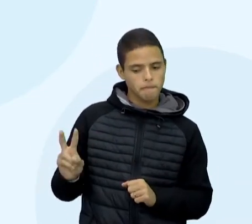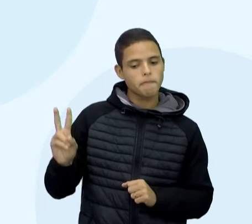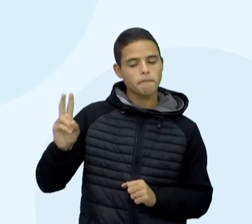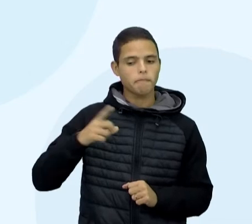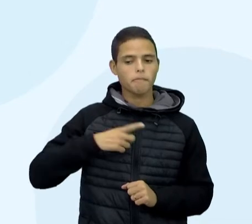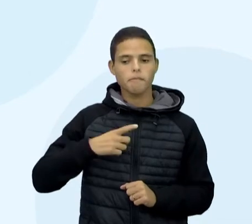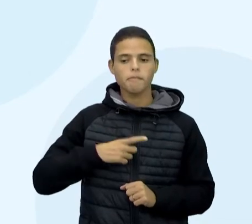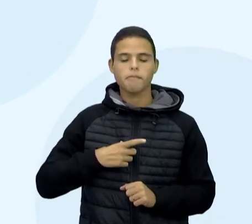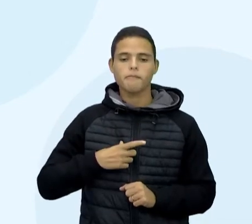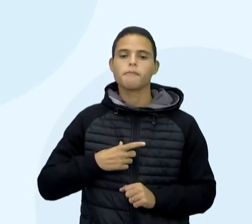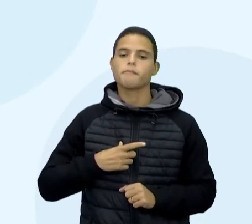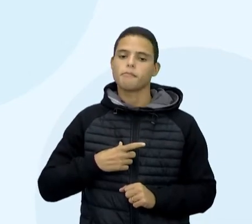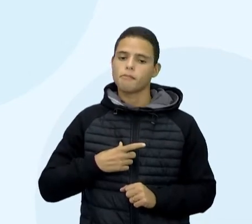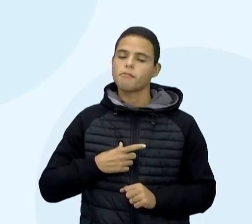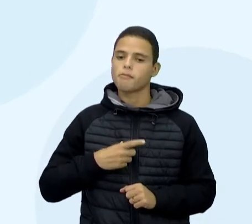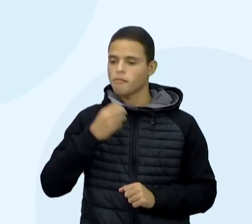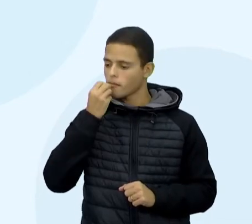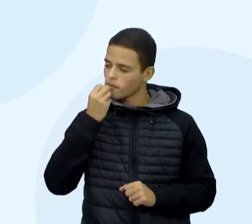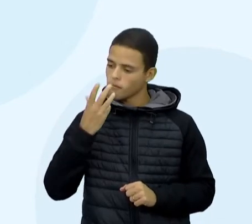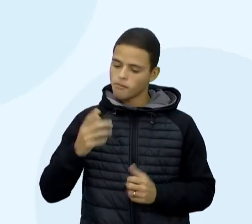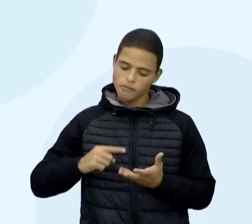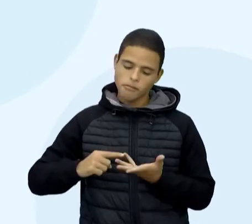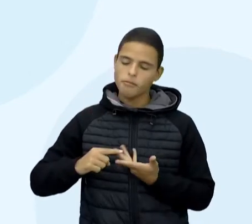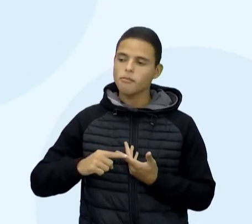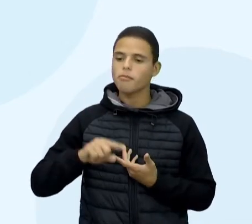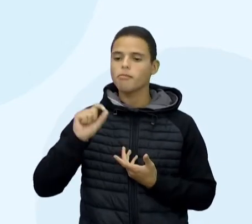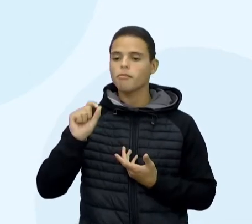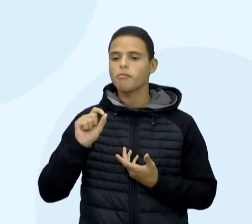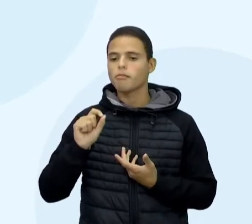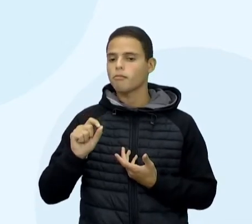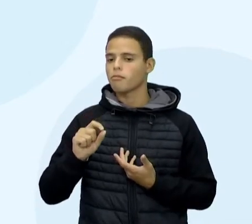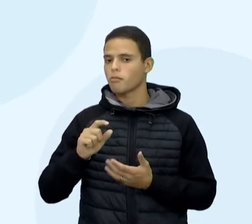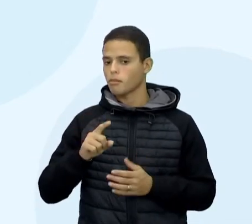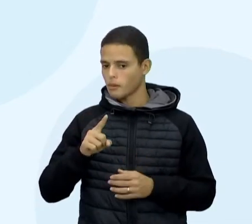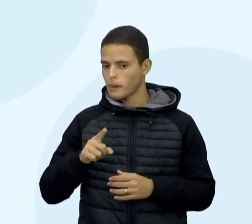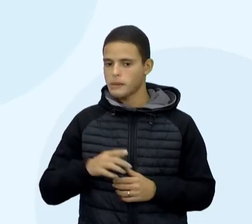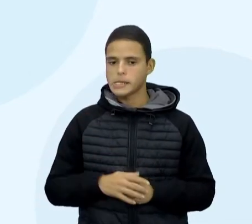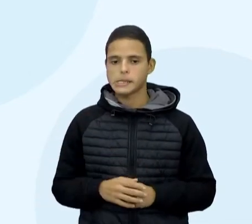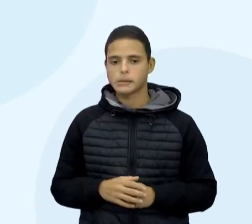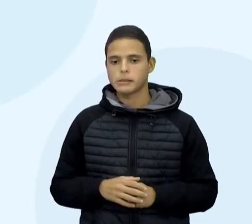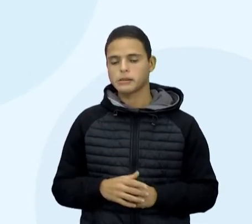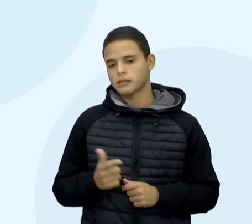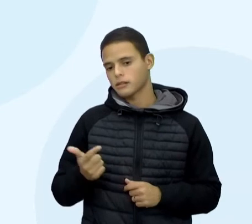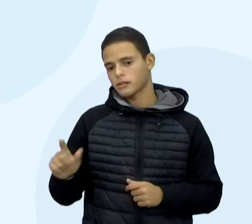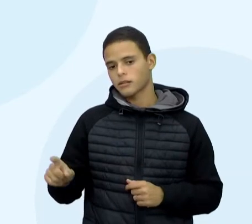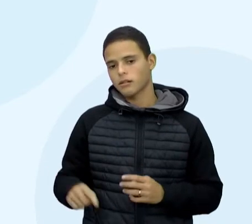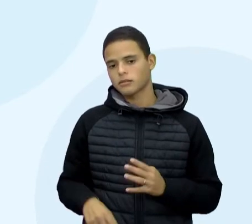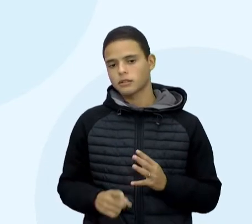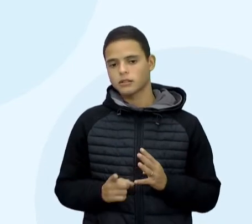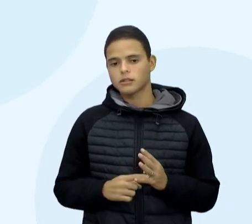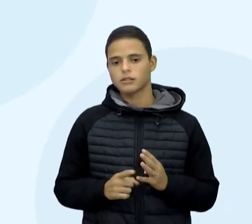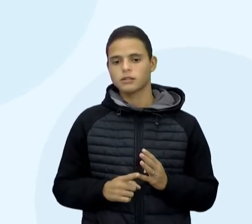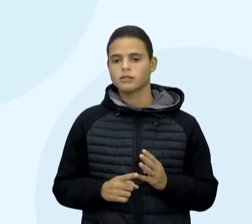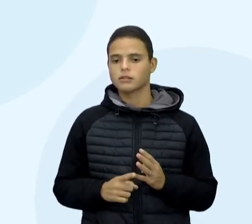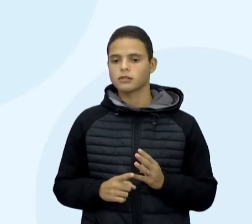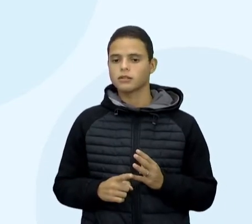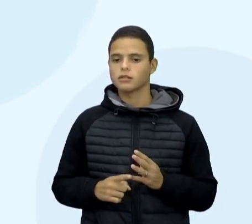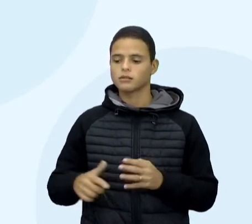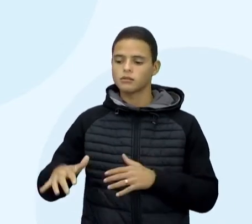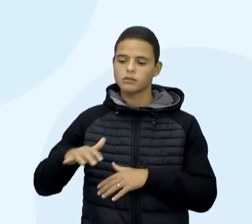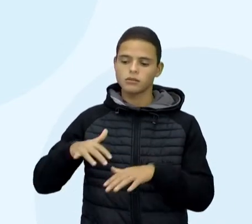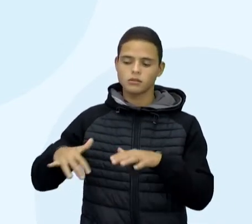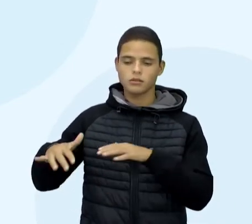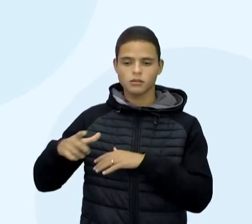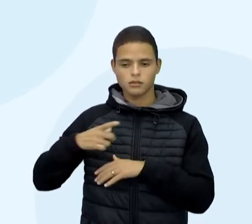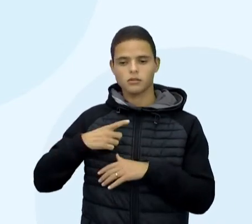né? São coisas boas dessa região. Então você vai lá e separa. E no próximo item, essa região